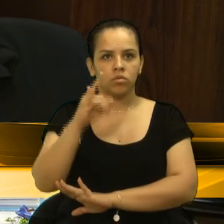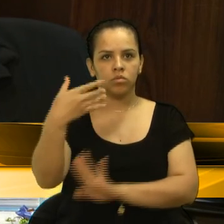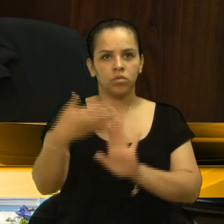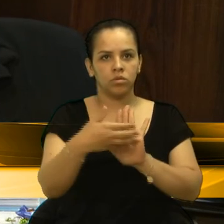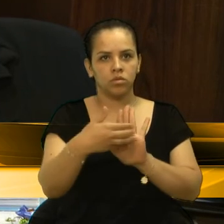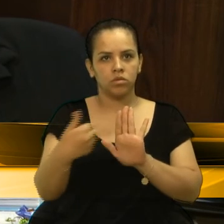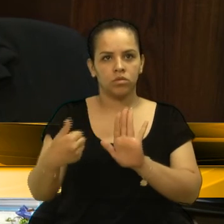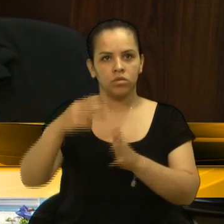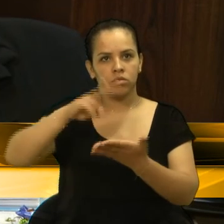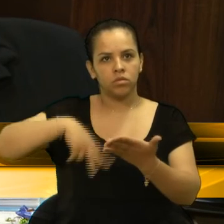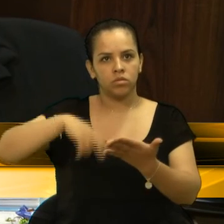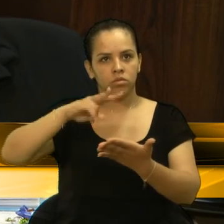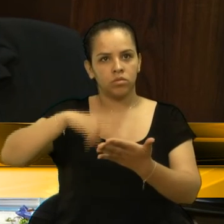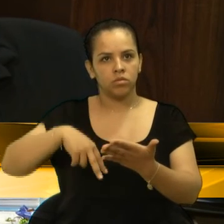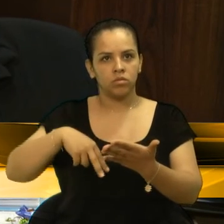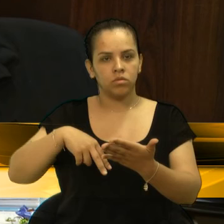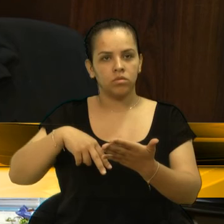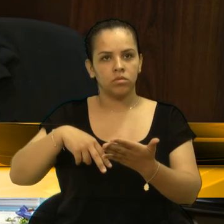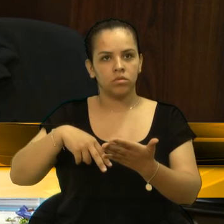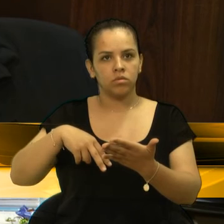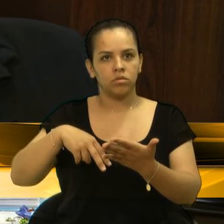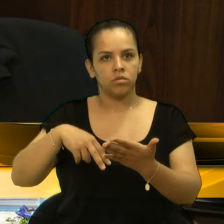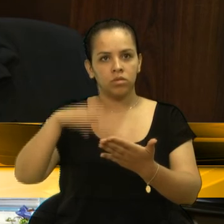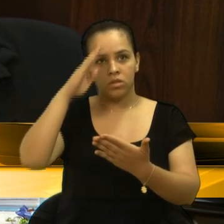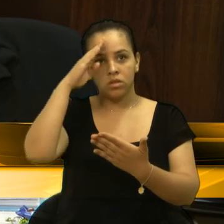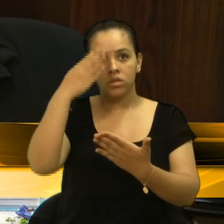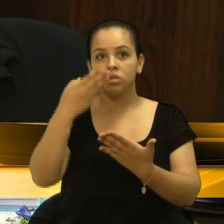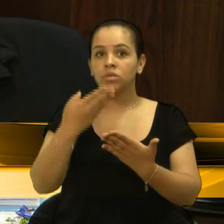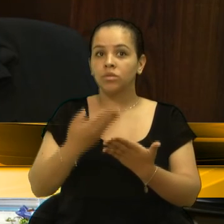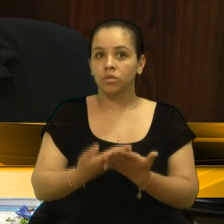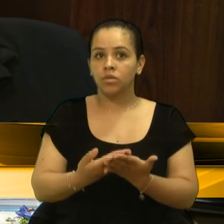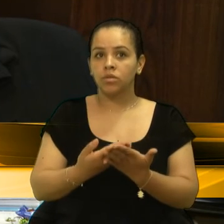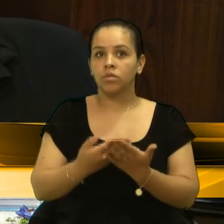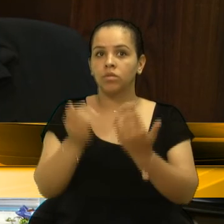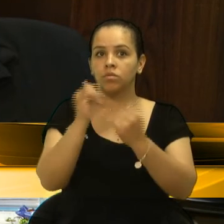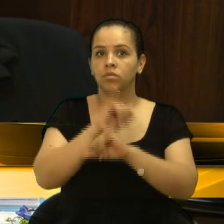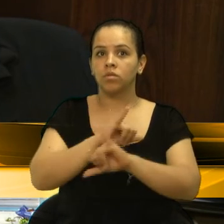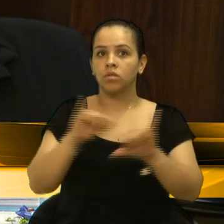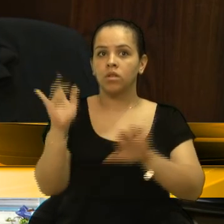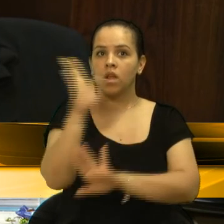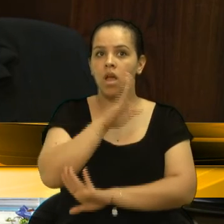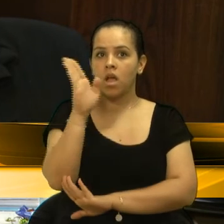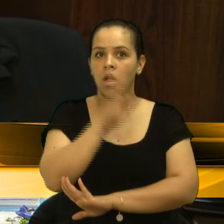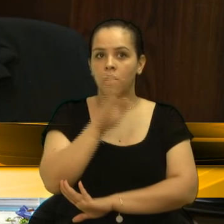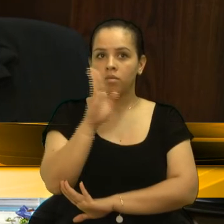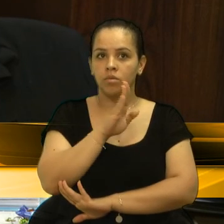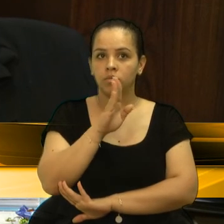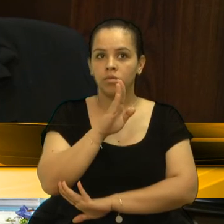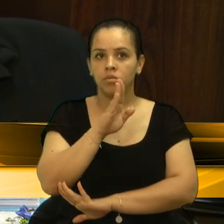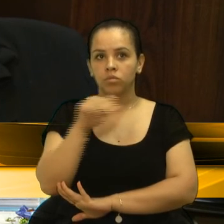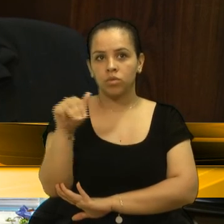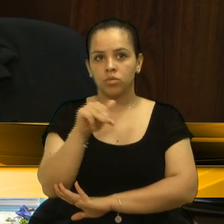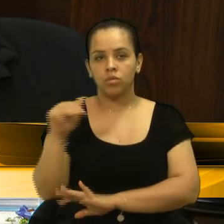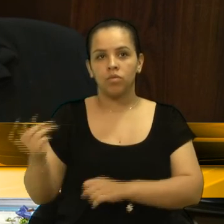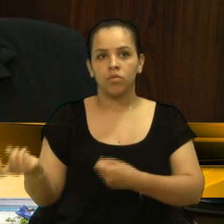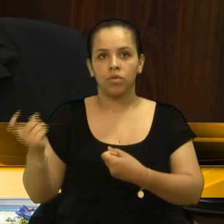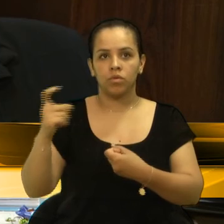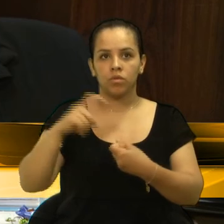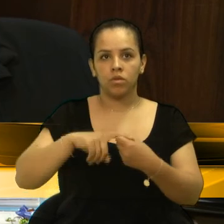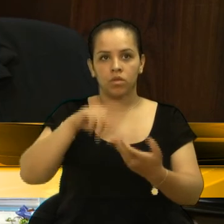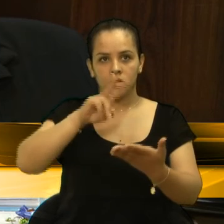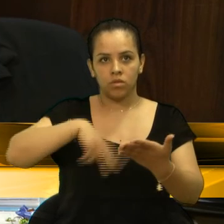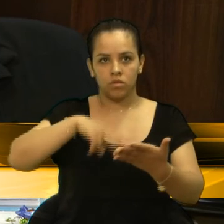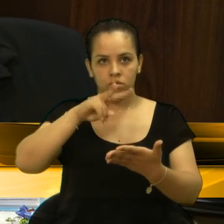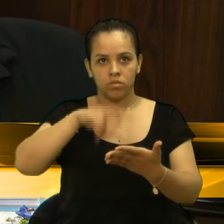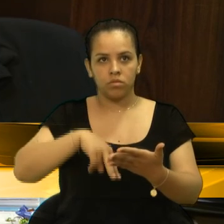de leitura de folhas por parte da defesa. Acredito que essa informação venha rápida e em alguns minutos retomaremos a